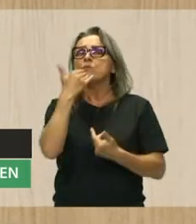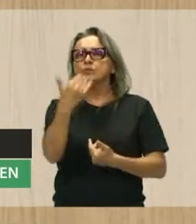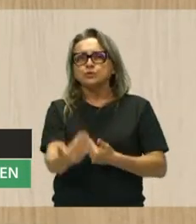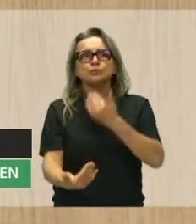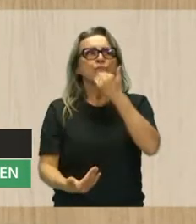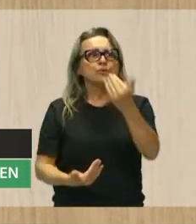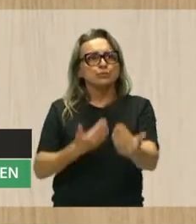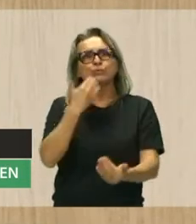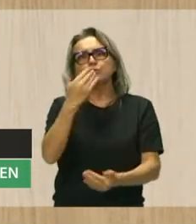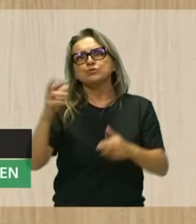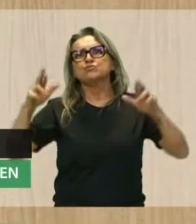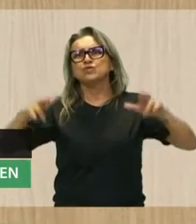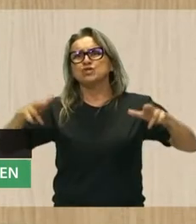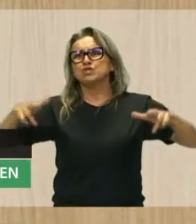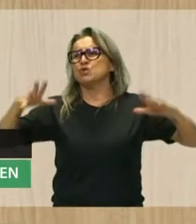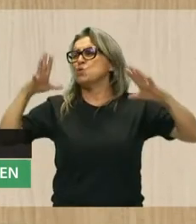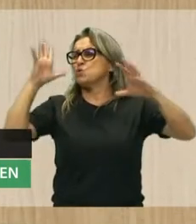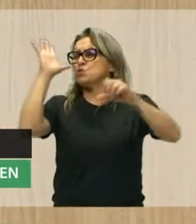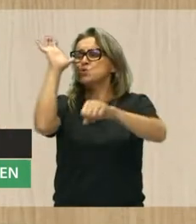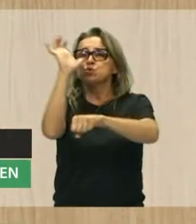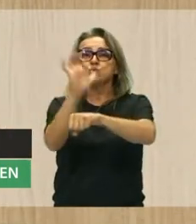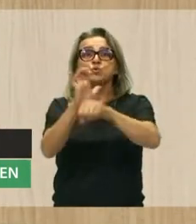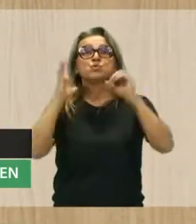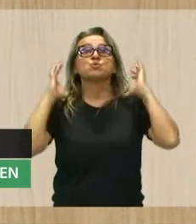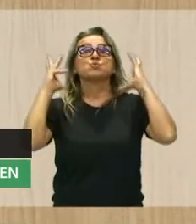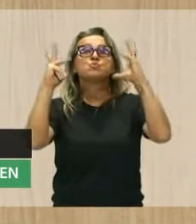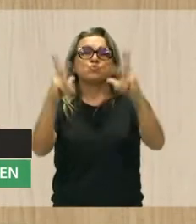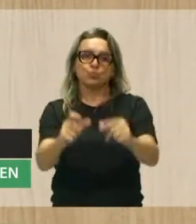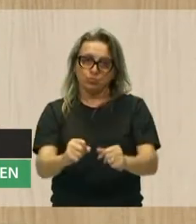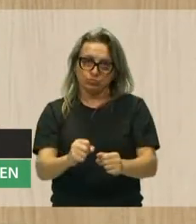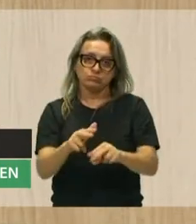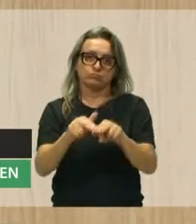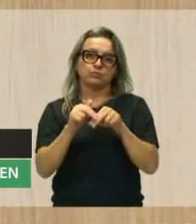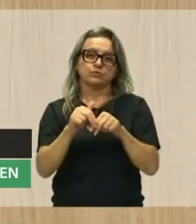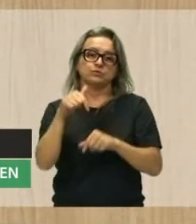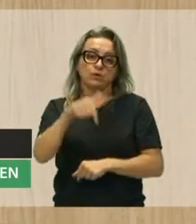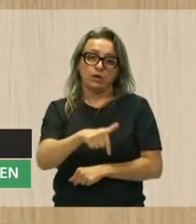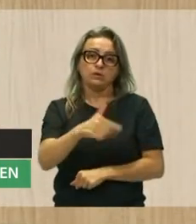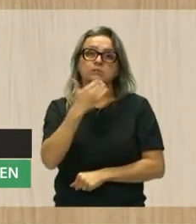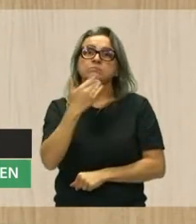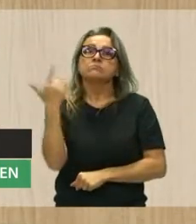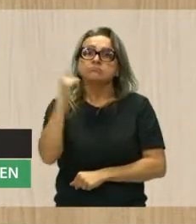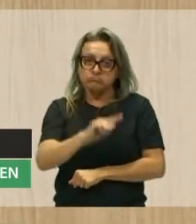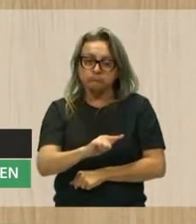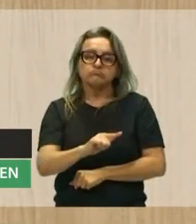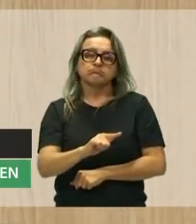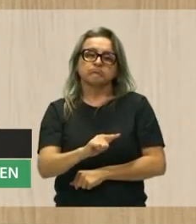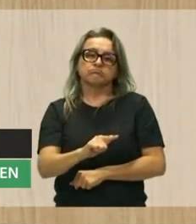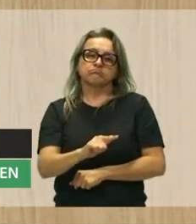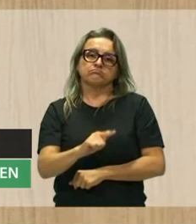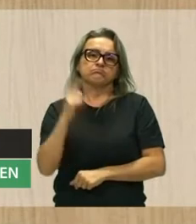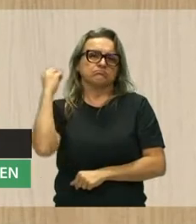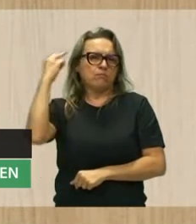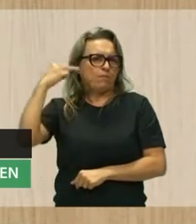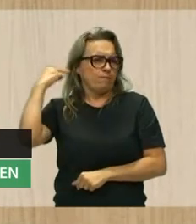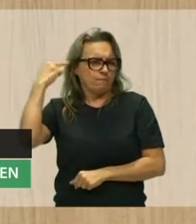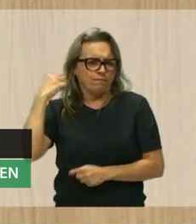de toda a região, de todo o Estado. Então, por isso que eu clamo aqui mais uma vez a todos,